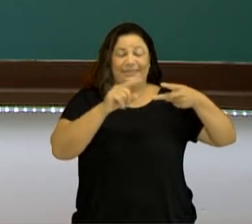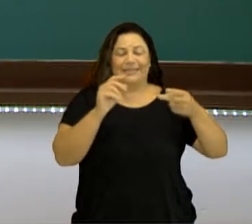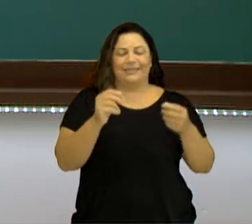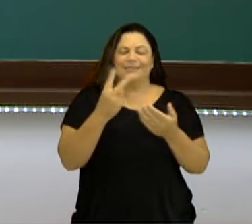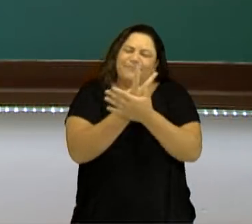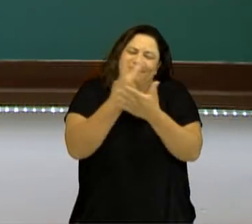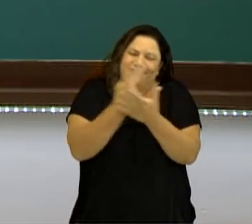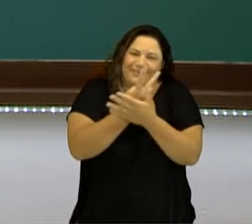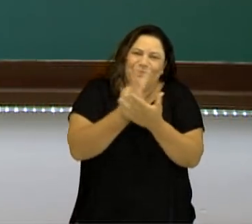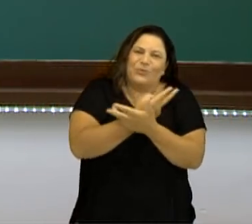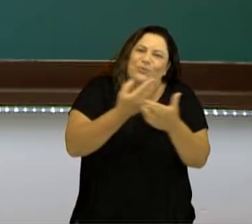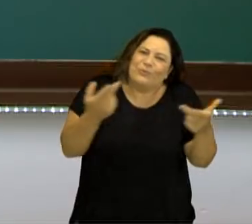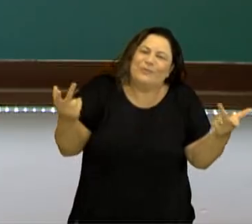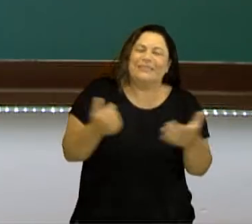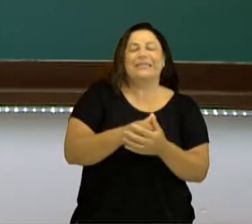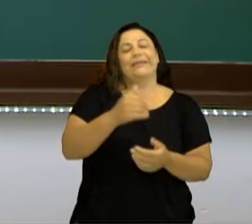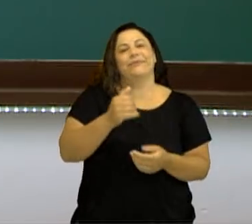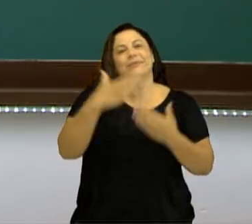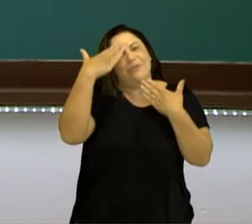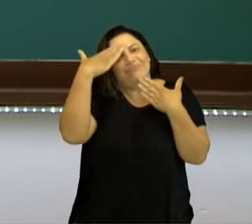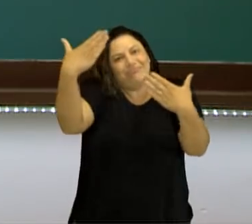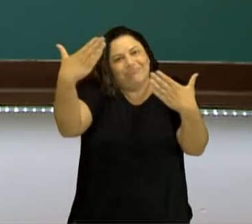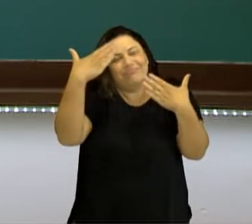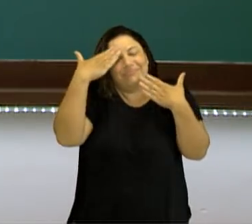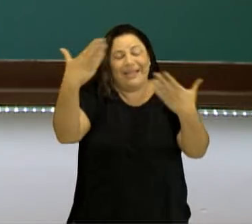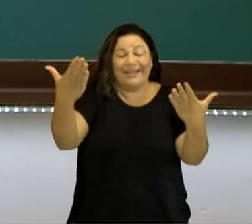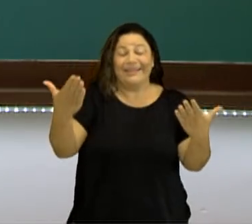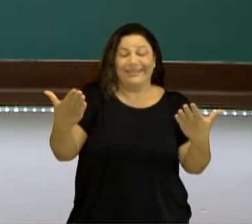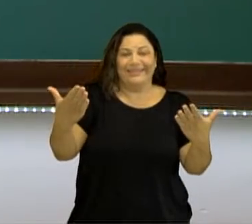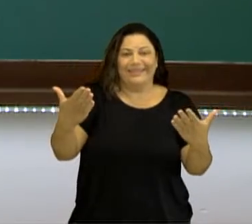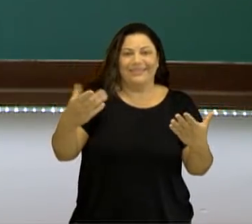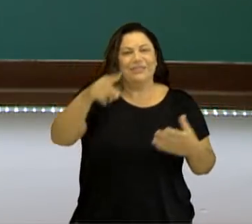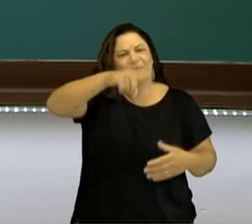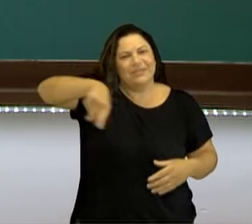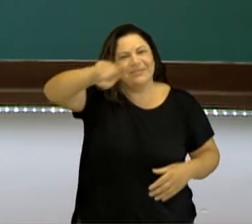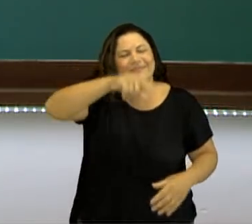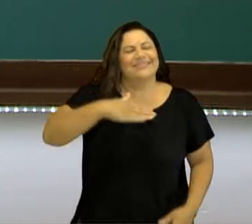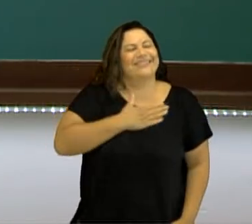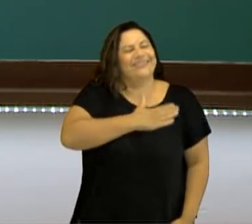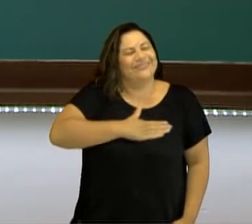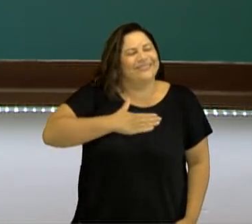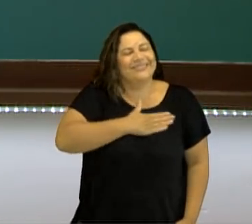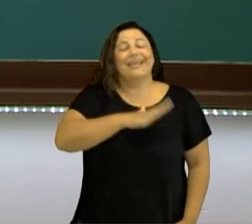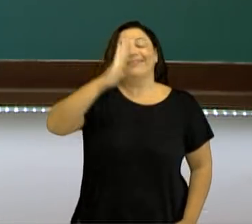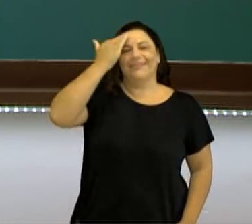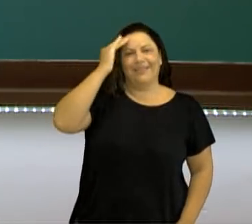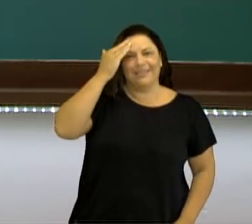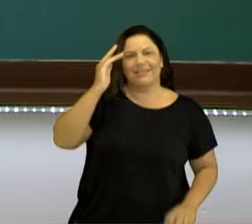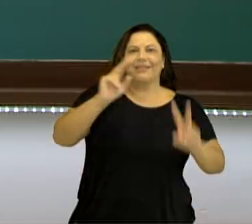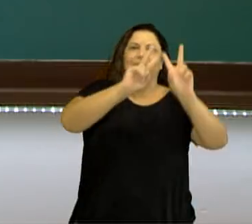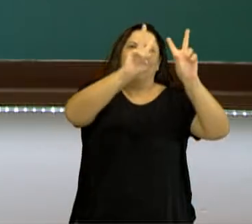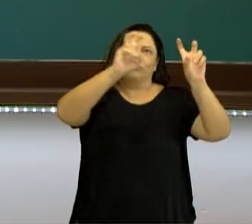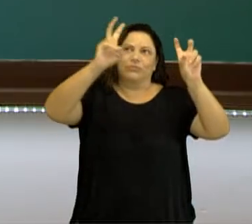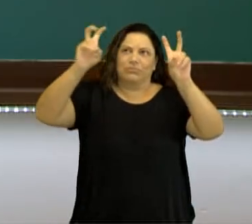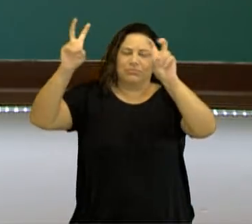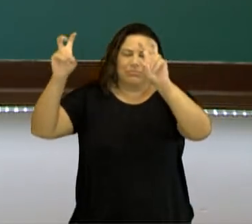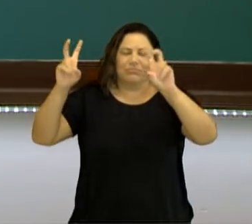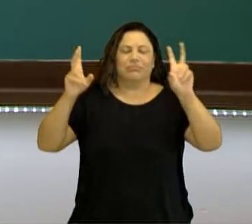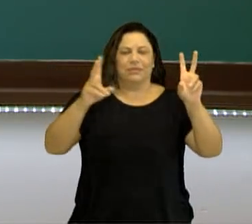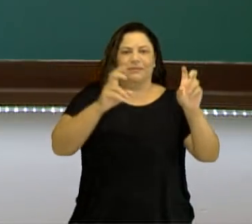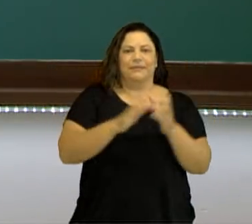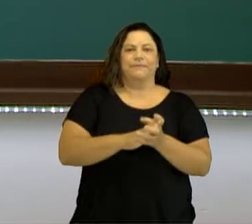erros, eu agradeço e espero que vocês tenham gostado e compreendido esses termos e se